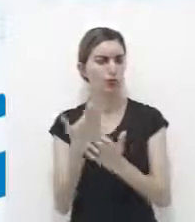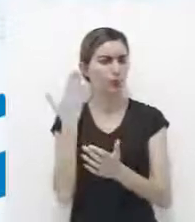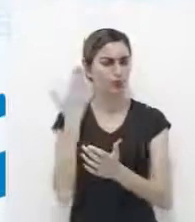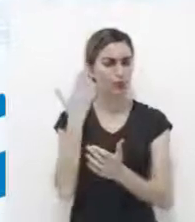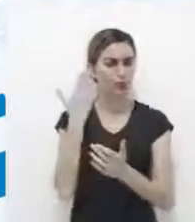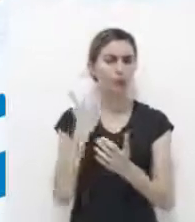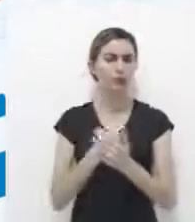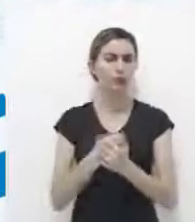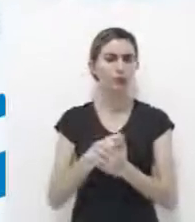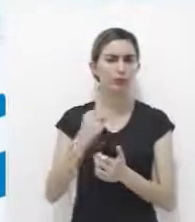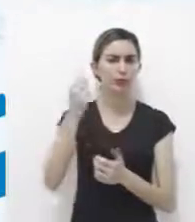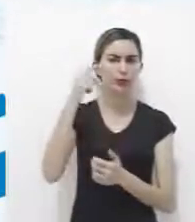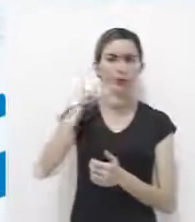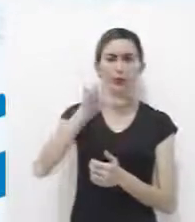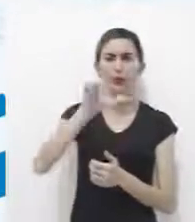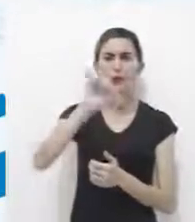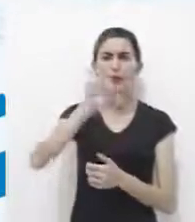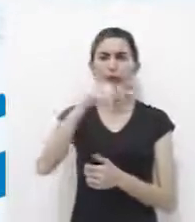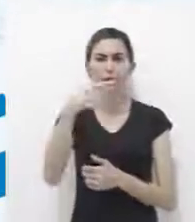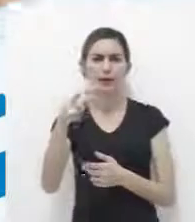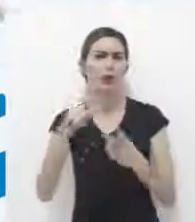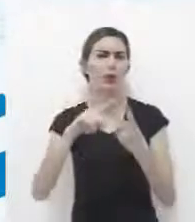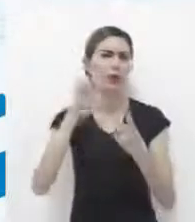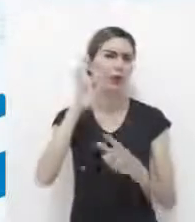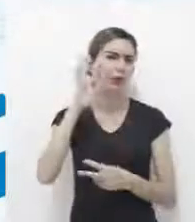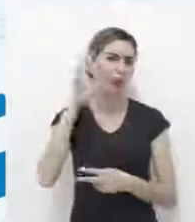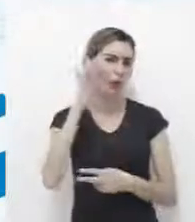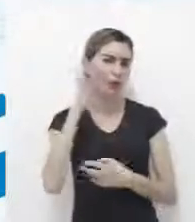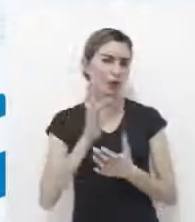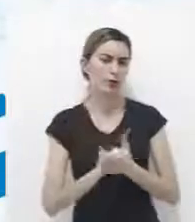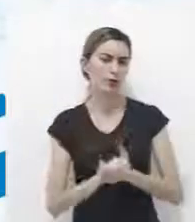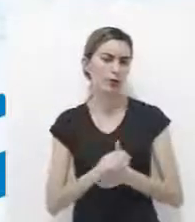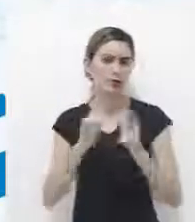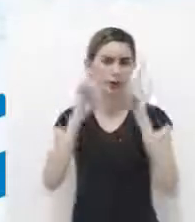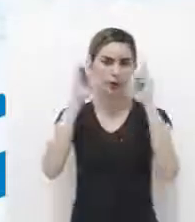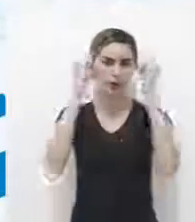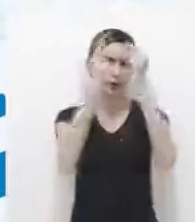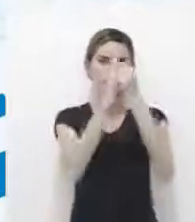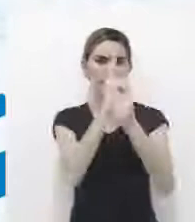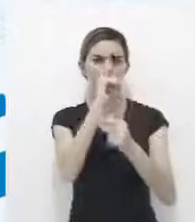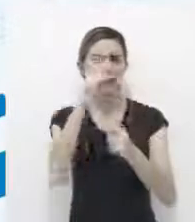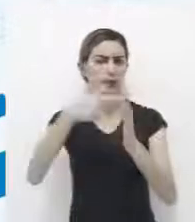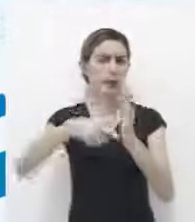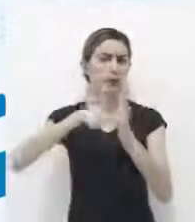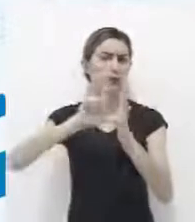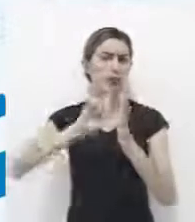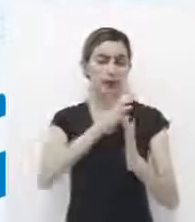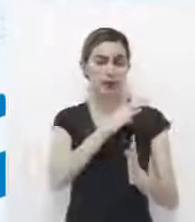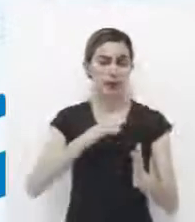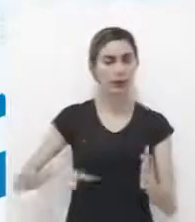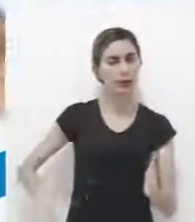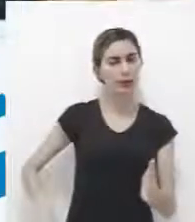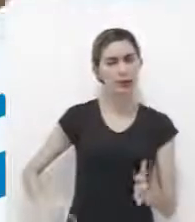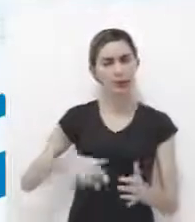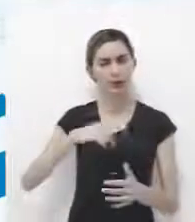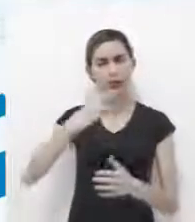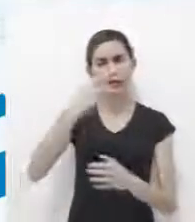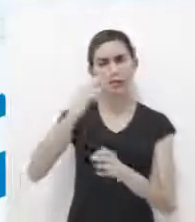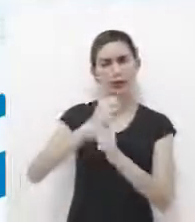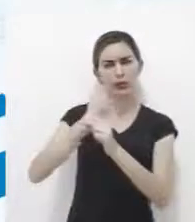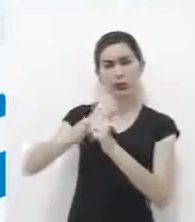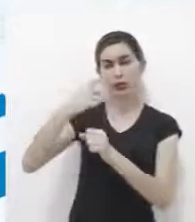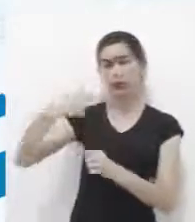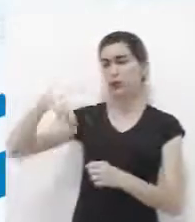anteriores, ali na época de Platão, aquele filósofo ali na Grécia Antiga, antes de Cristo,